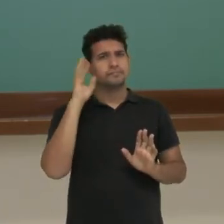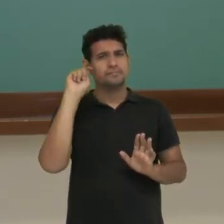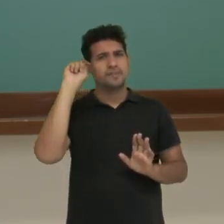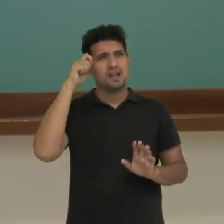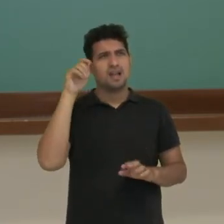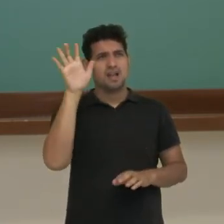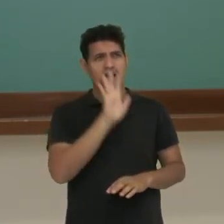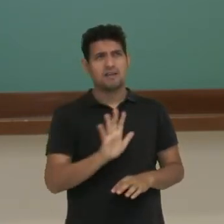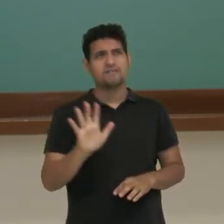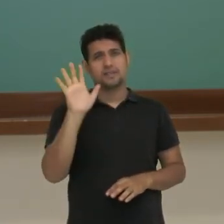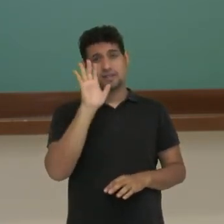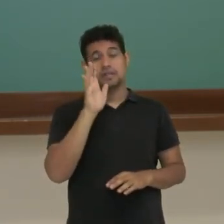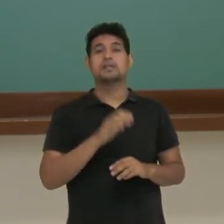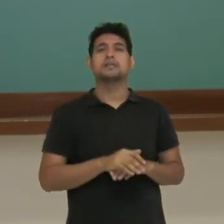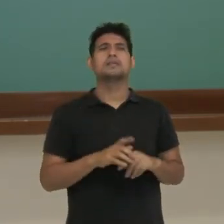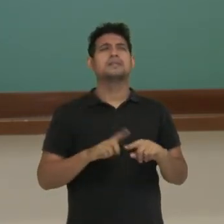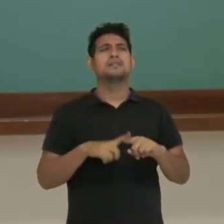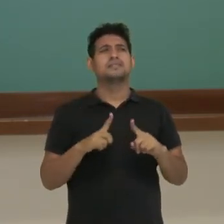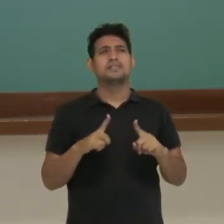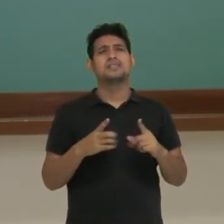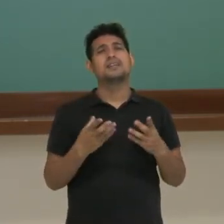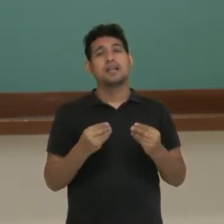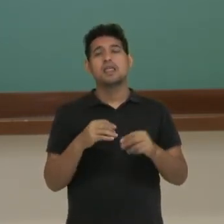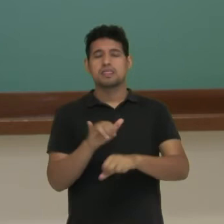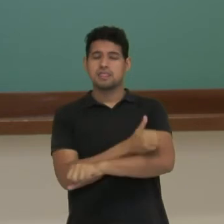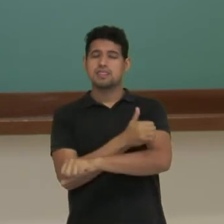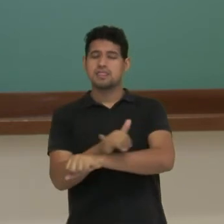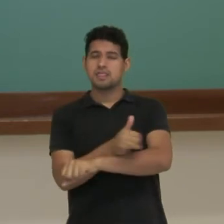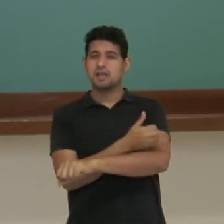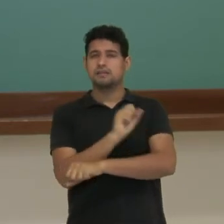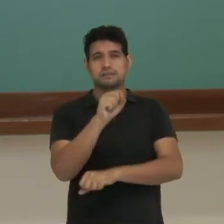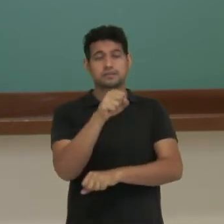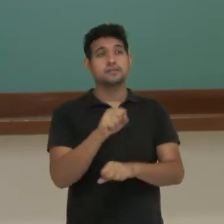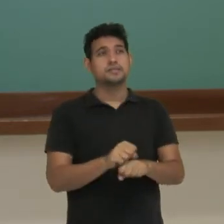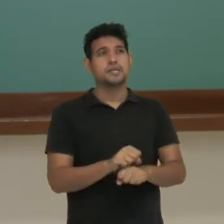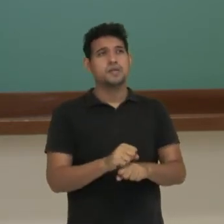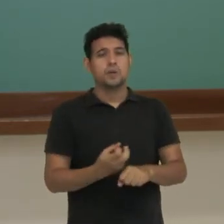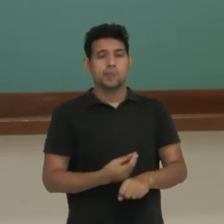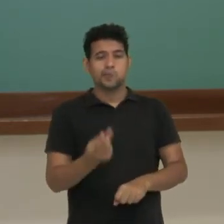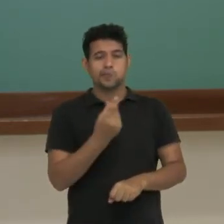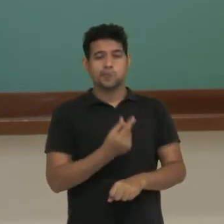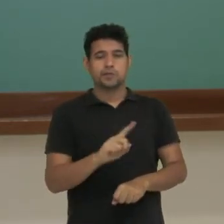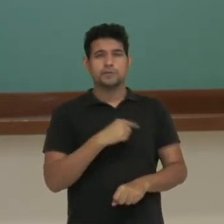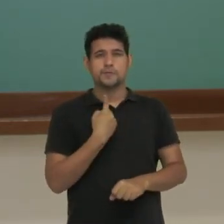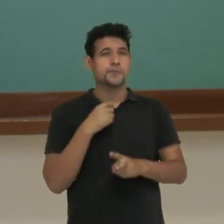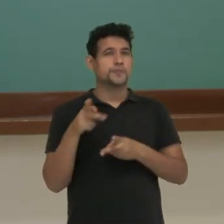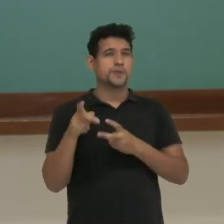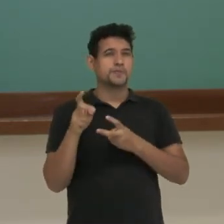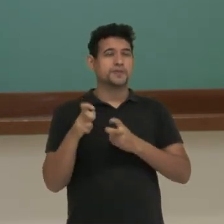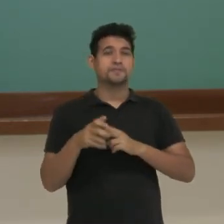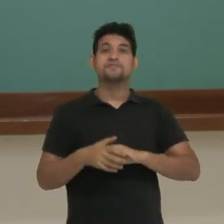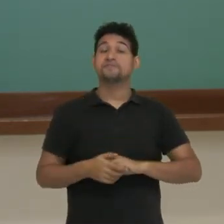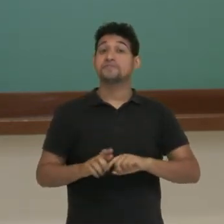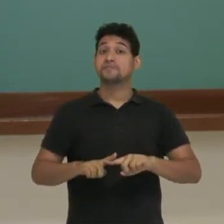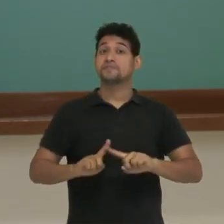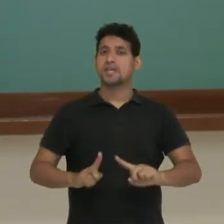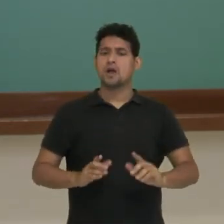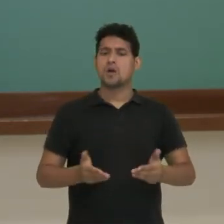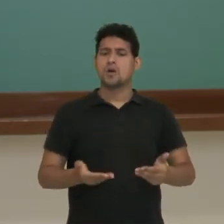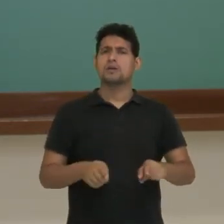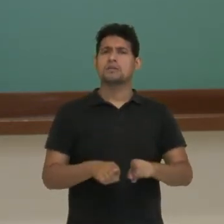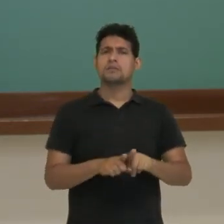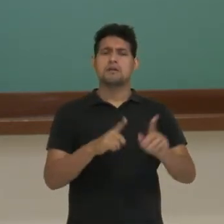africano possui, ou seja, extremamente estratégico e tão rico quanto a gente pode ver em outros momentos. Aqui,